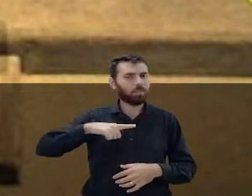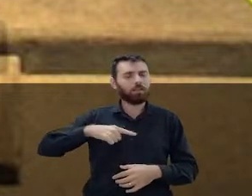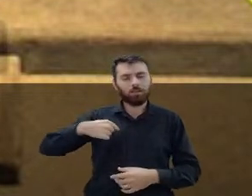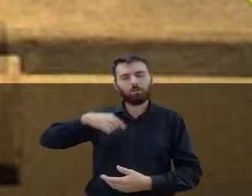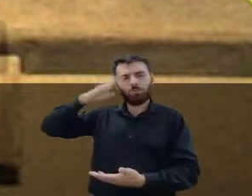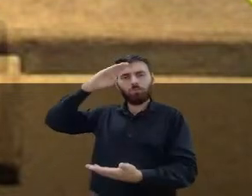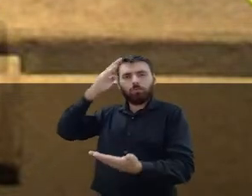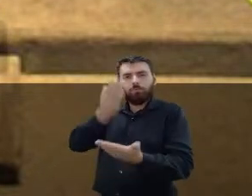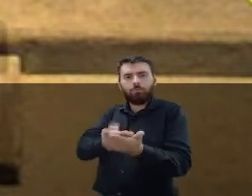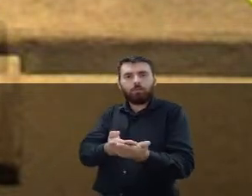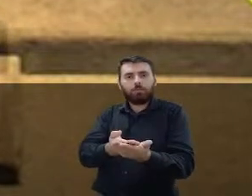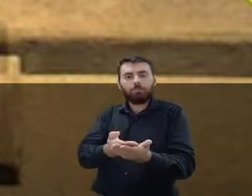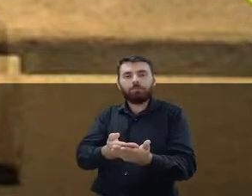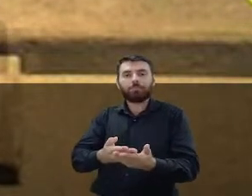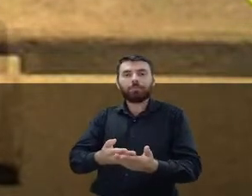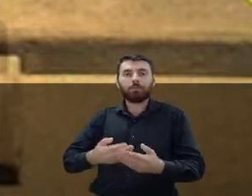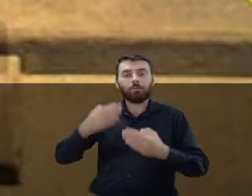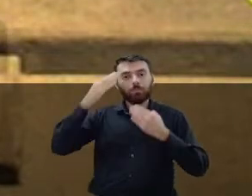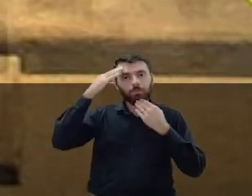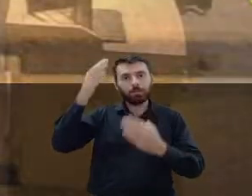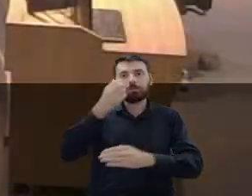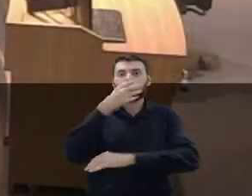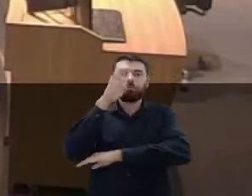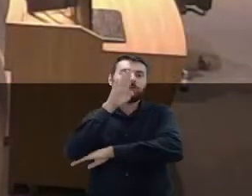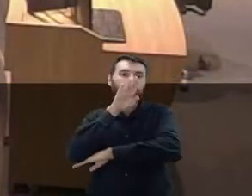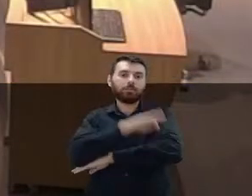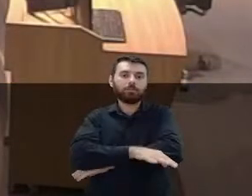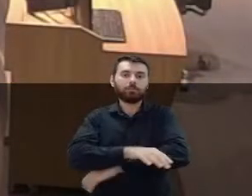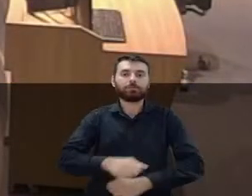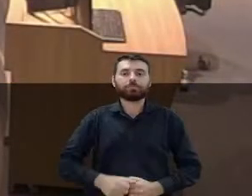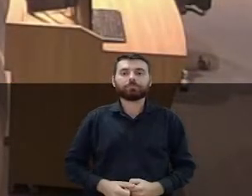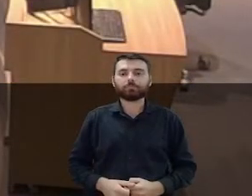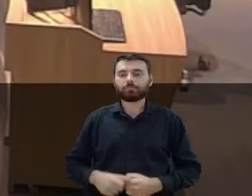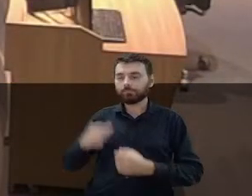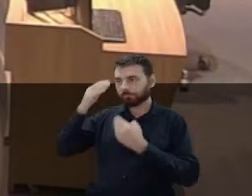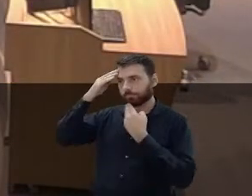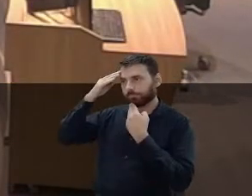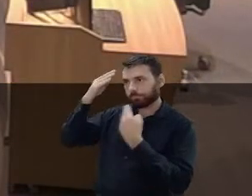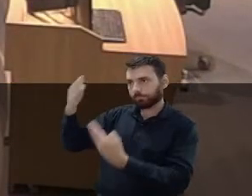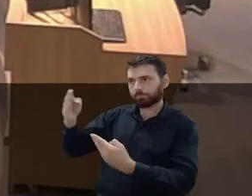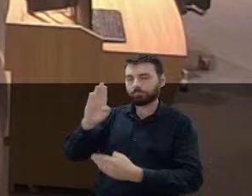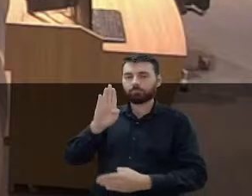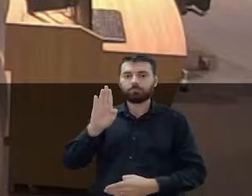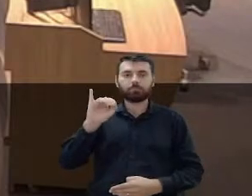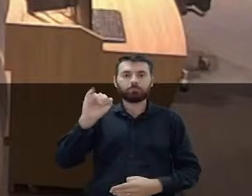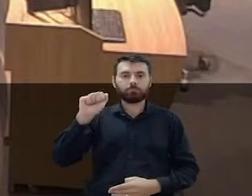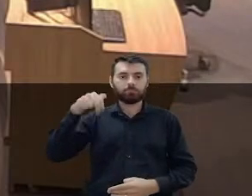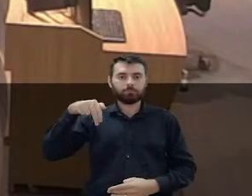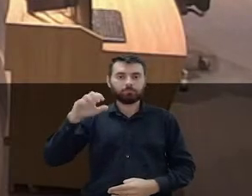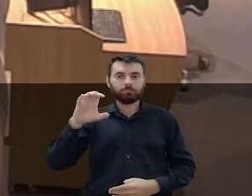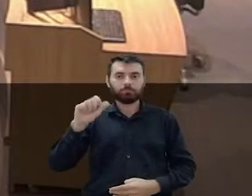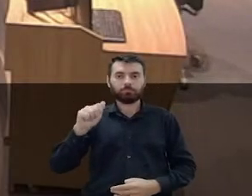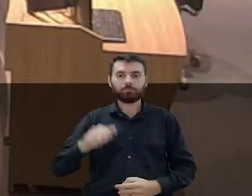Então, agradeço e desejo a todos uma boa tarde. Obrigado, doutora Bianca. É realmente uma causa